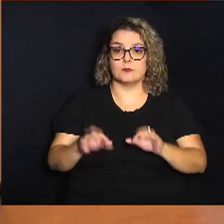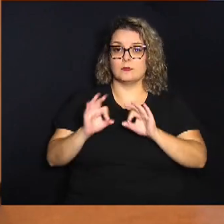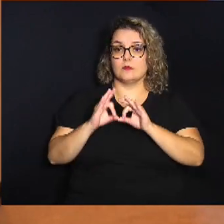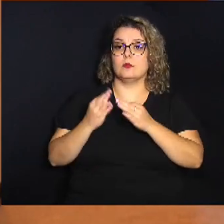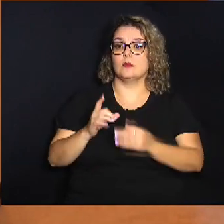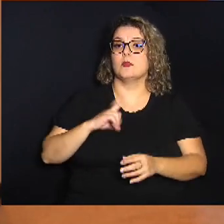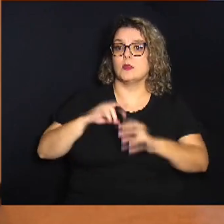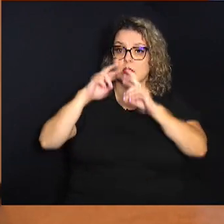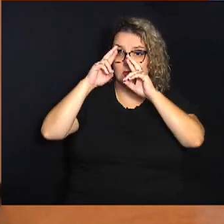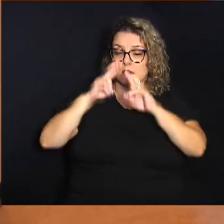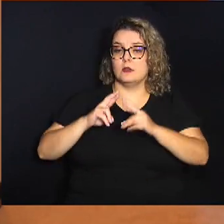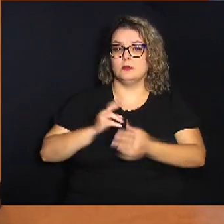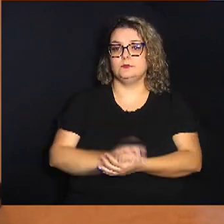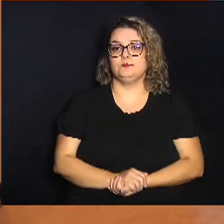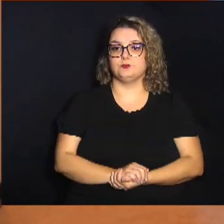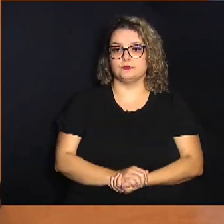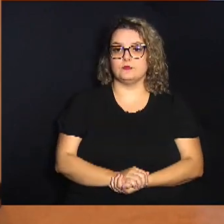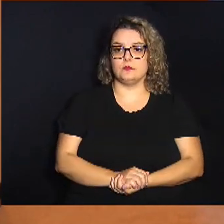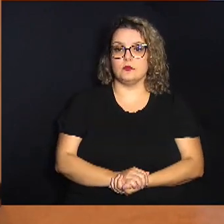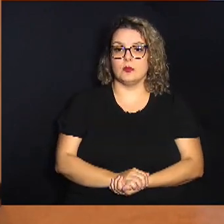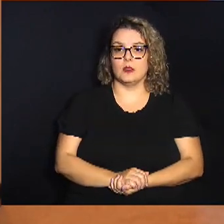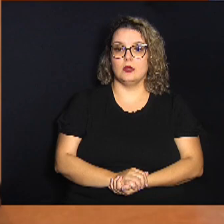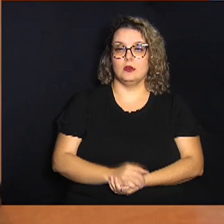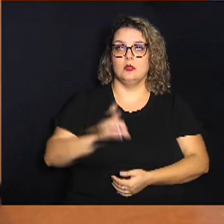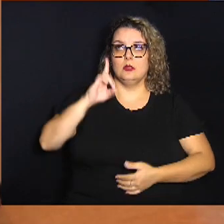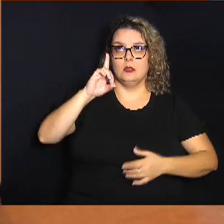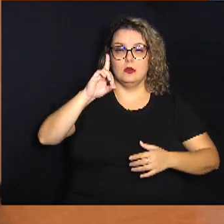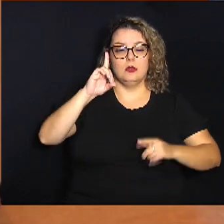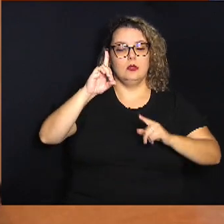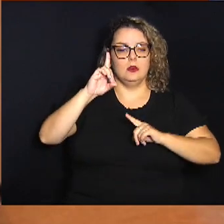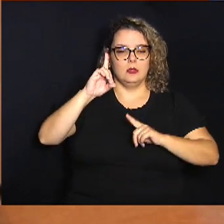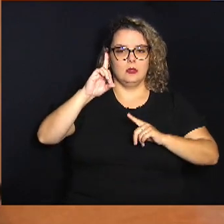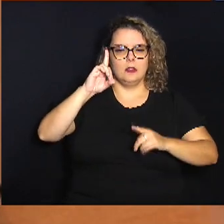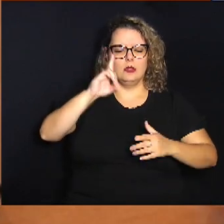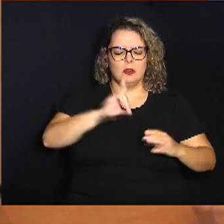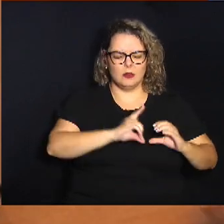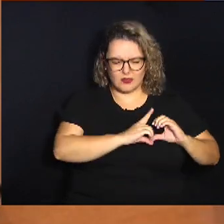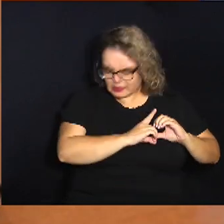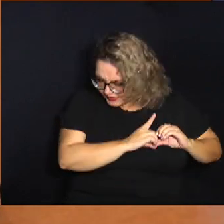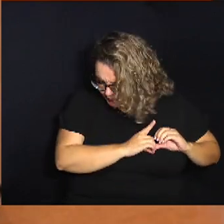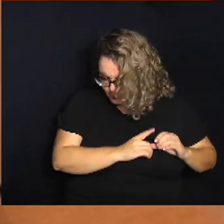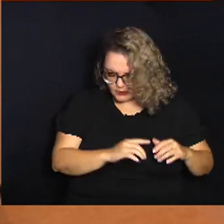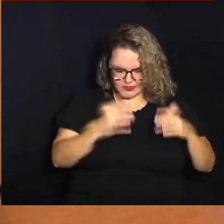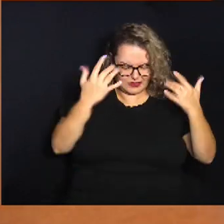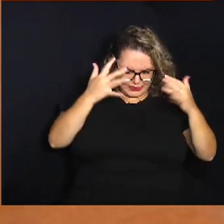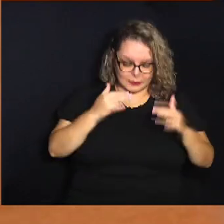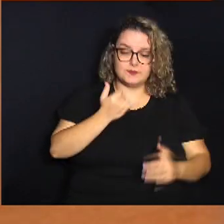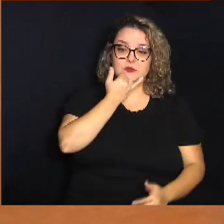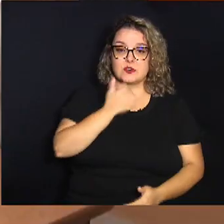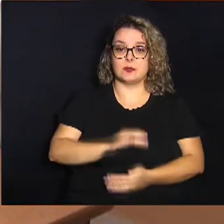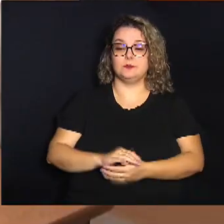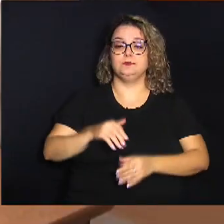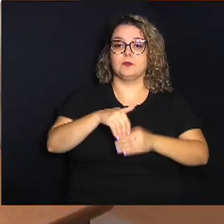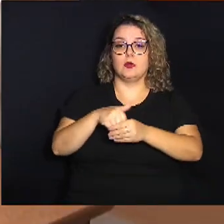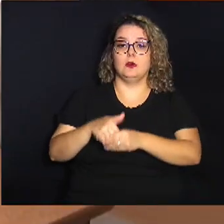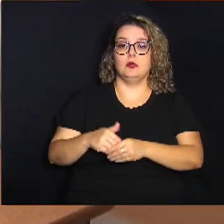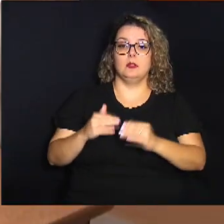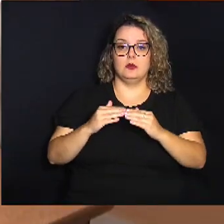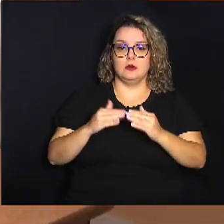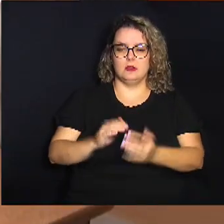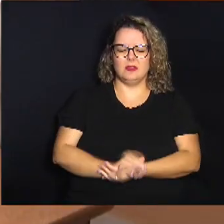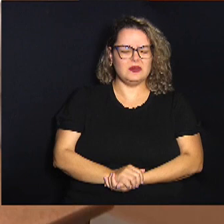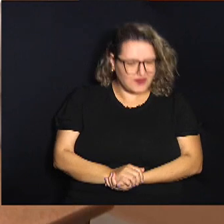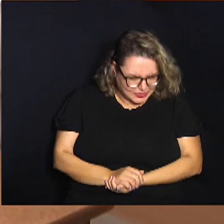respeito, para aquela família que quer ter mente a Deus. Então parabéns o vereador e é lógico, meu voto é favorável. Eu também